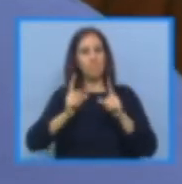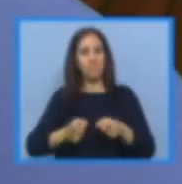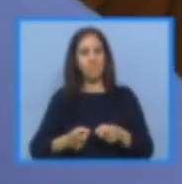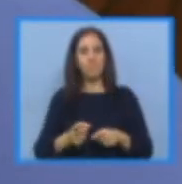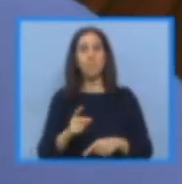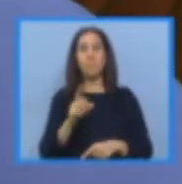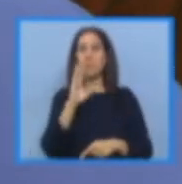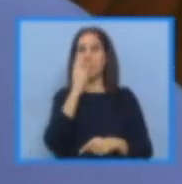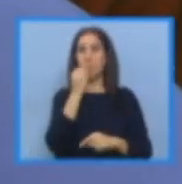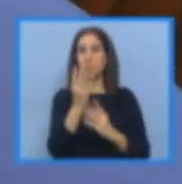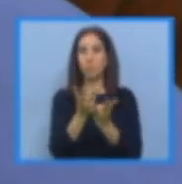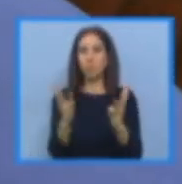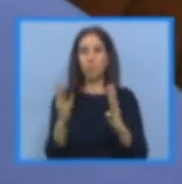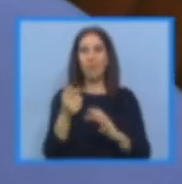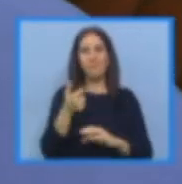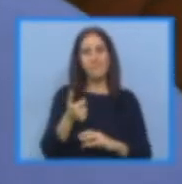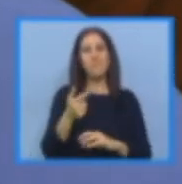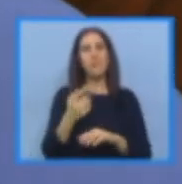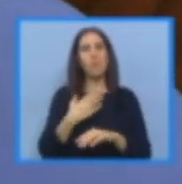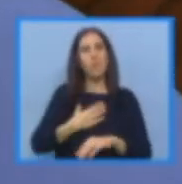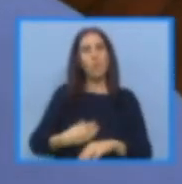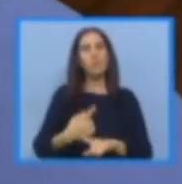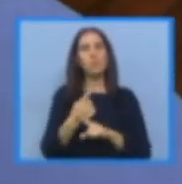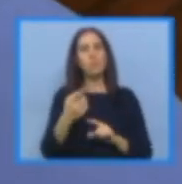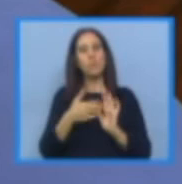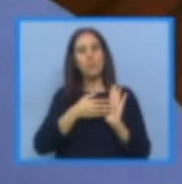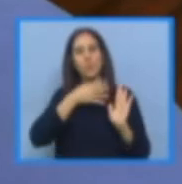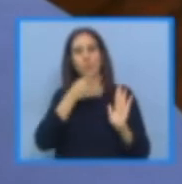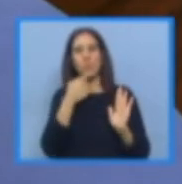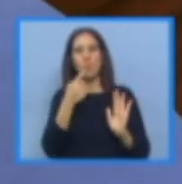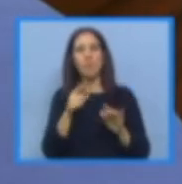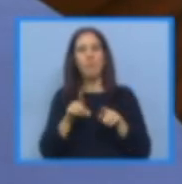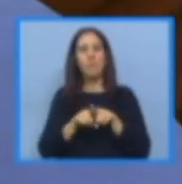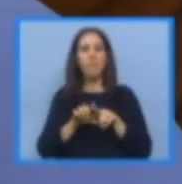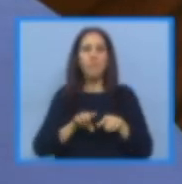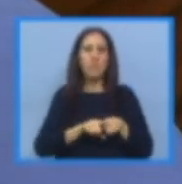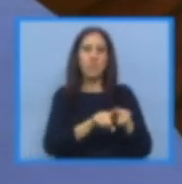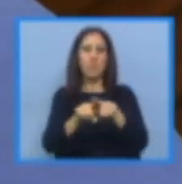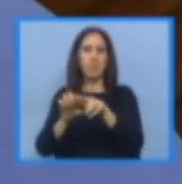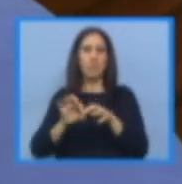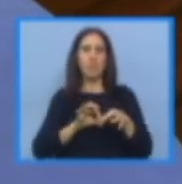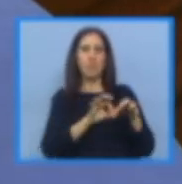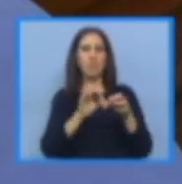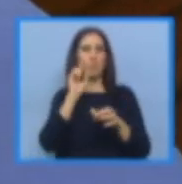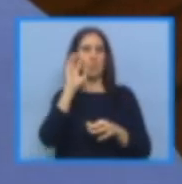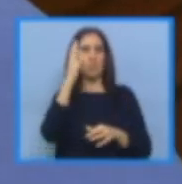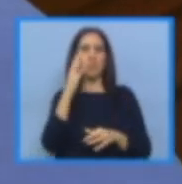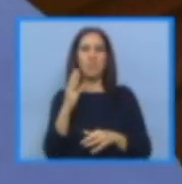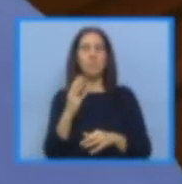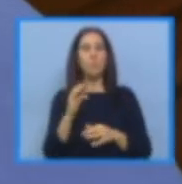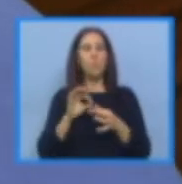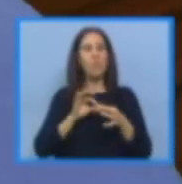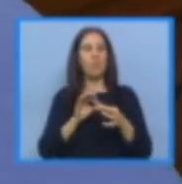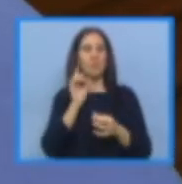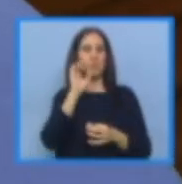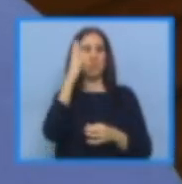E os alunos gostam, porque eu falo-lhes deste testemunho, a importância do testemunho da fraternidade. E é a partir daí que eu falo da importância da unidade.